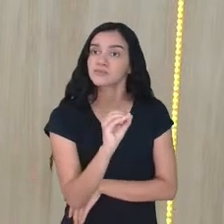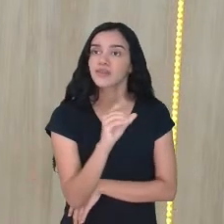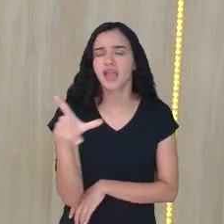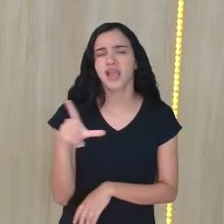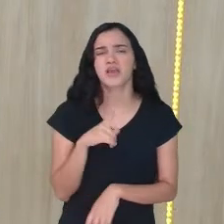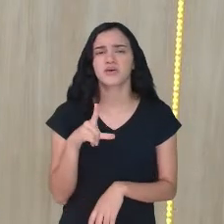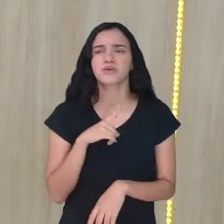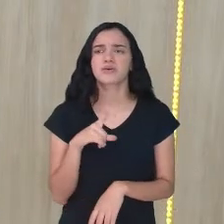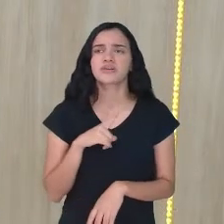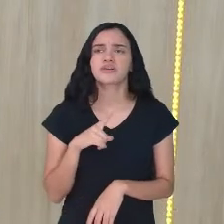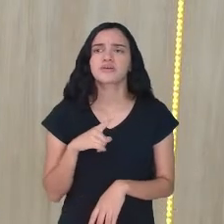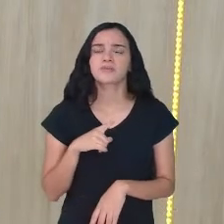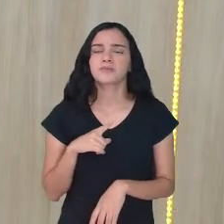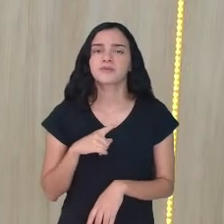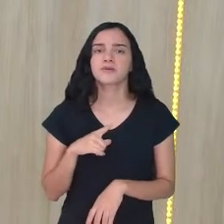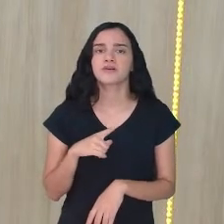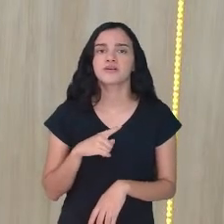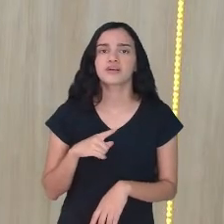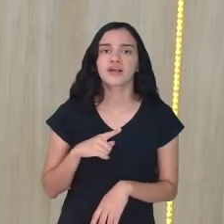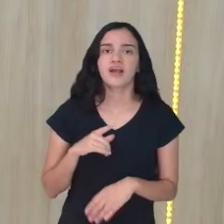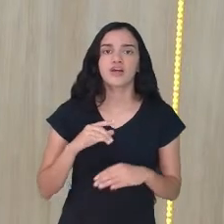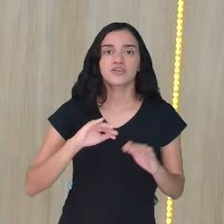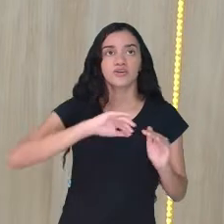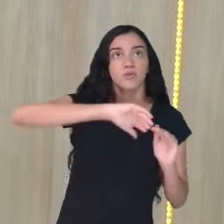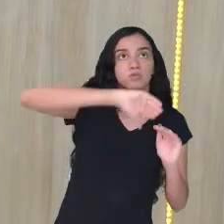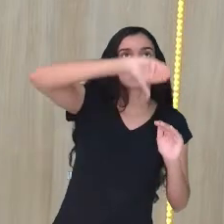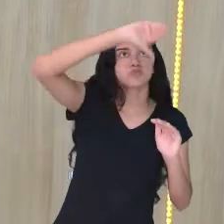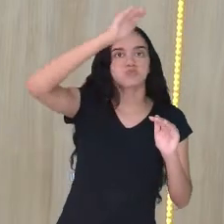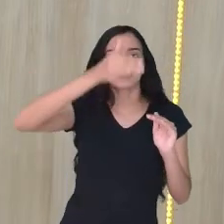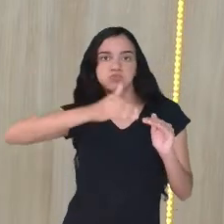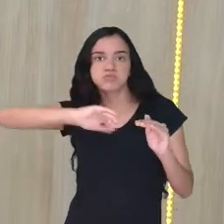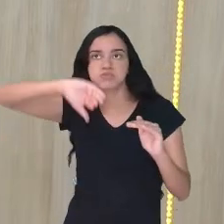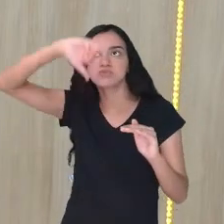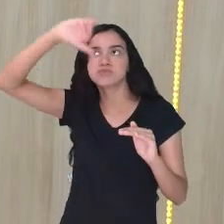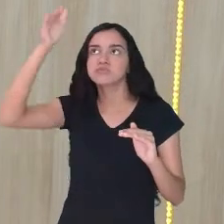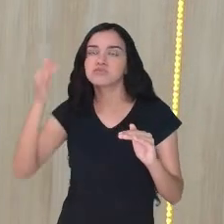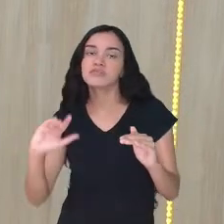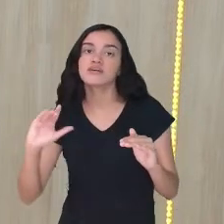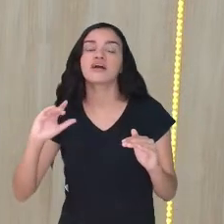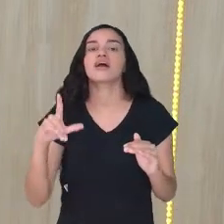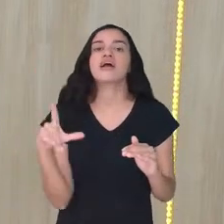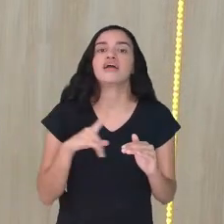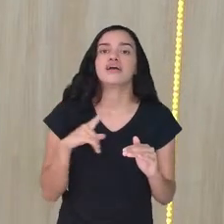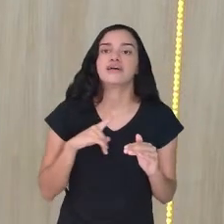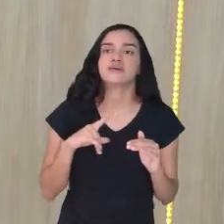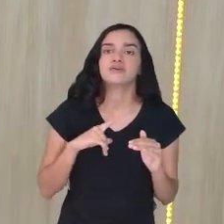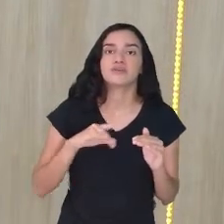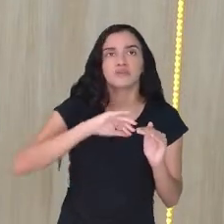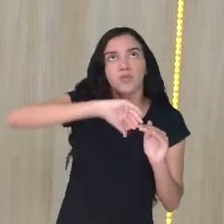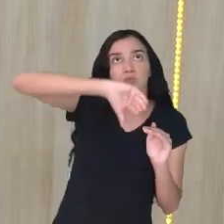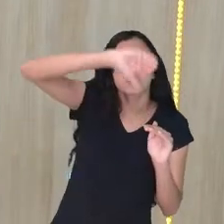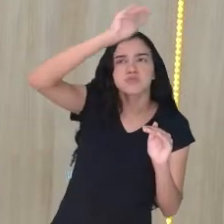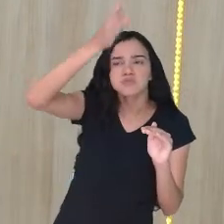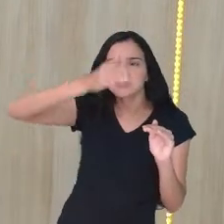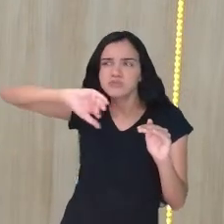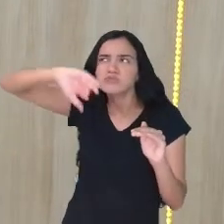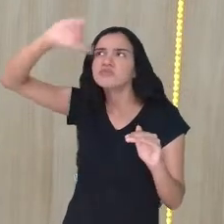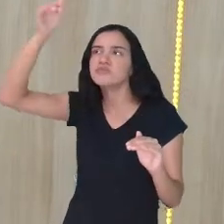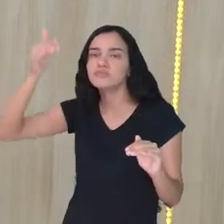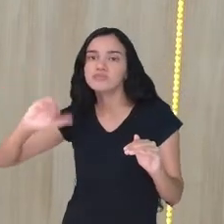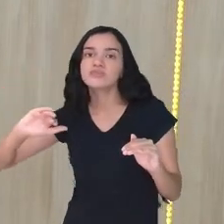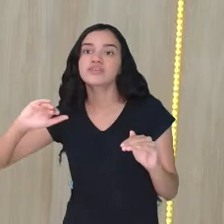eu tenho, lá no pico da montanha, eu tenho altitudes altas altitudes, e